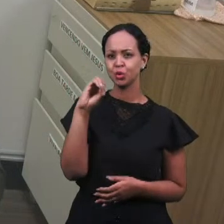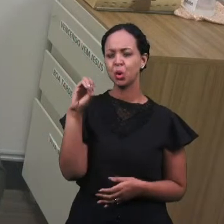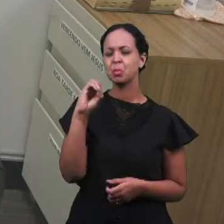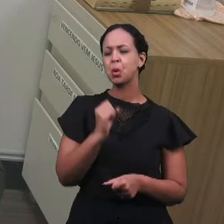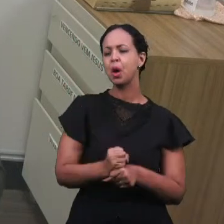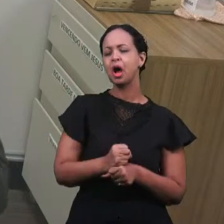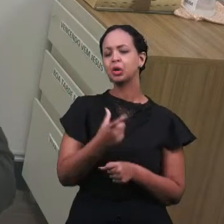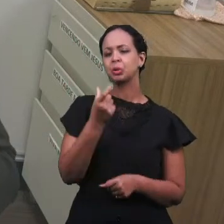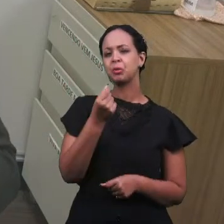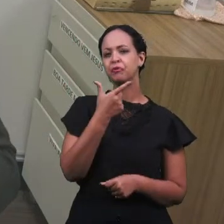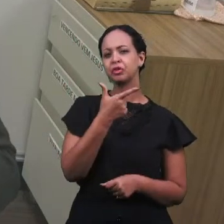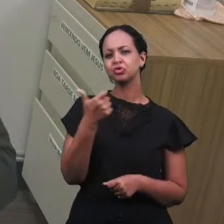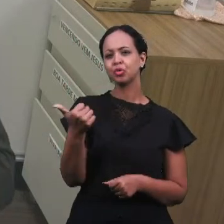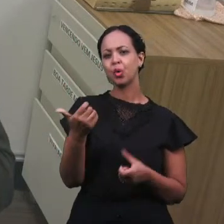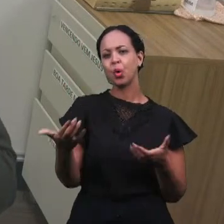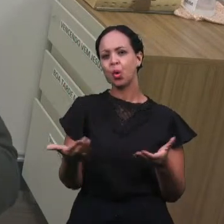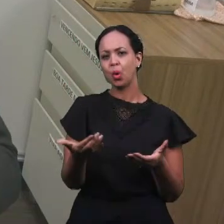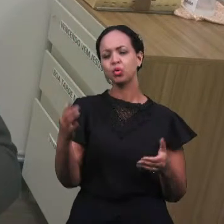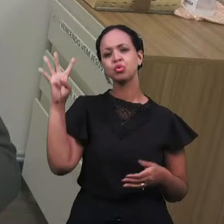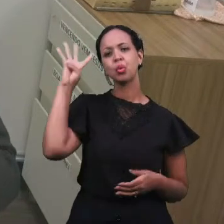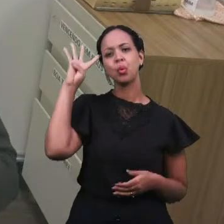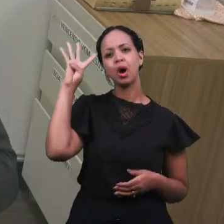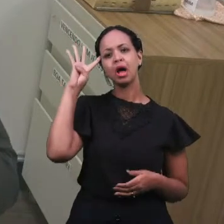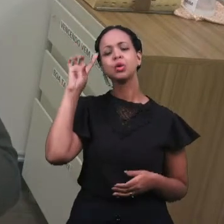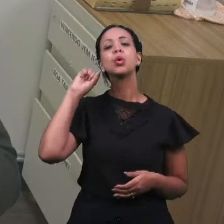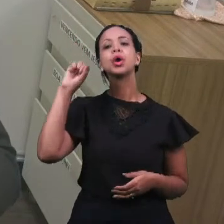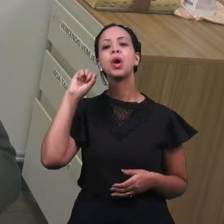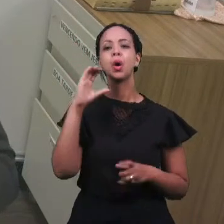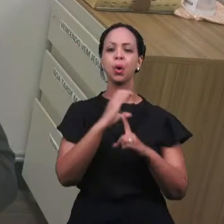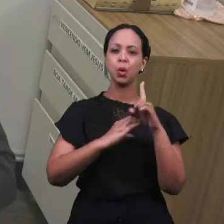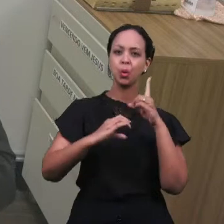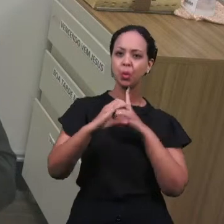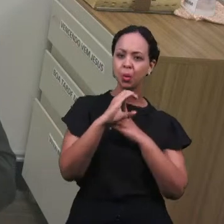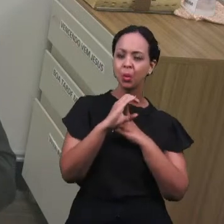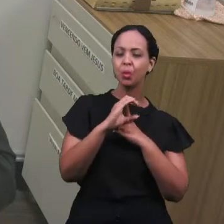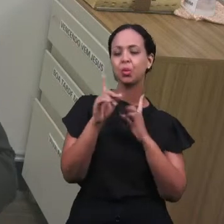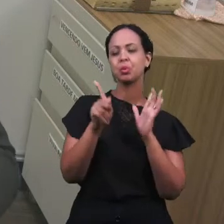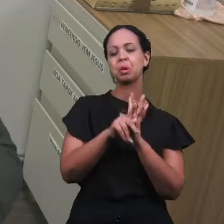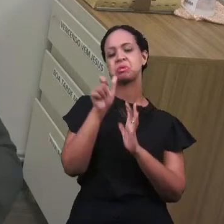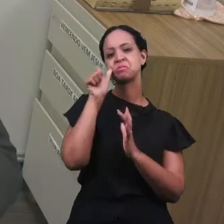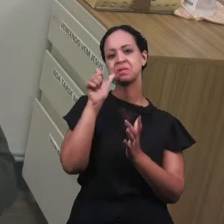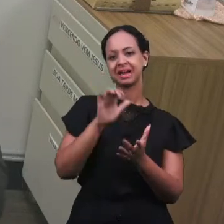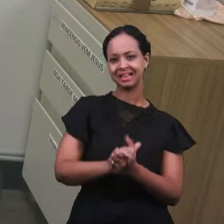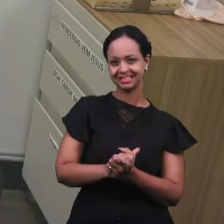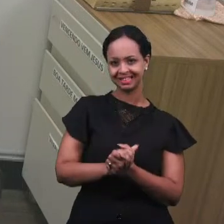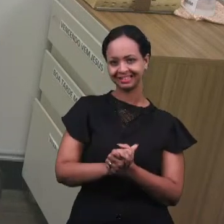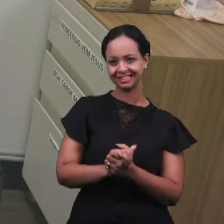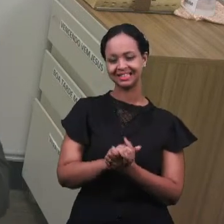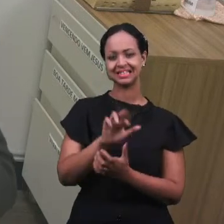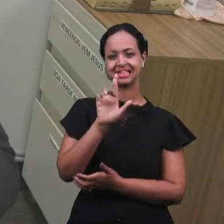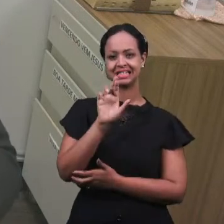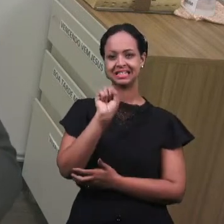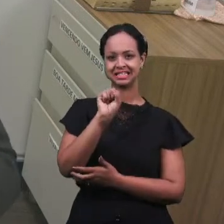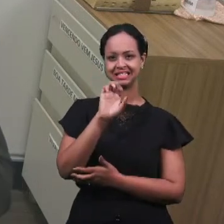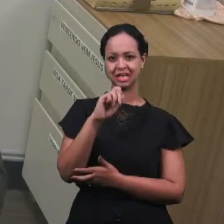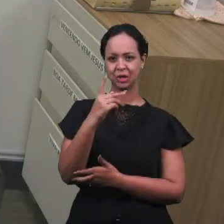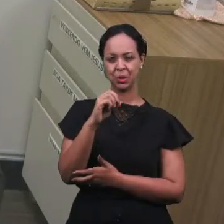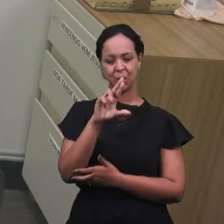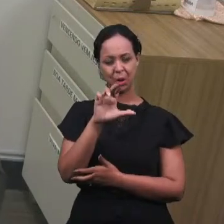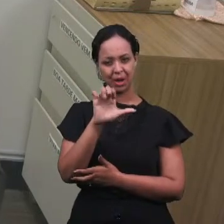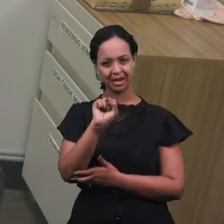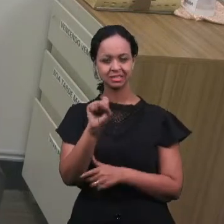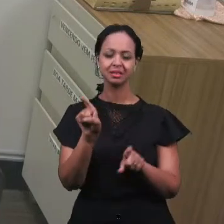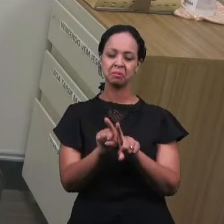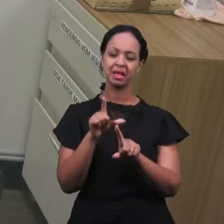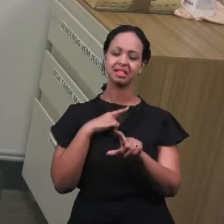6 de outubro de 2021. Hoje é quarta-feira, culto de senhoras, reunião das servas e hoje, é claro, também tem culto online